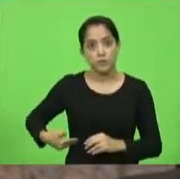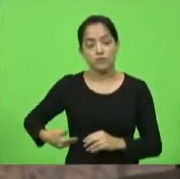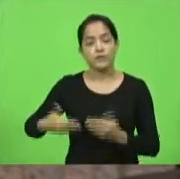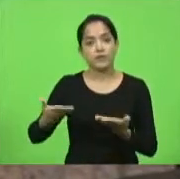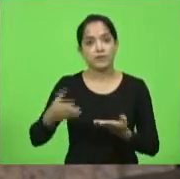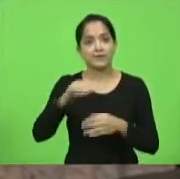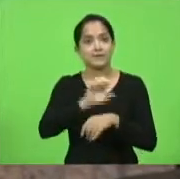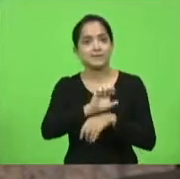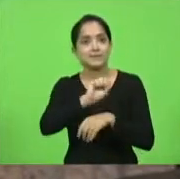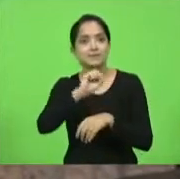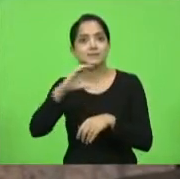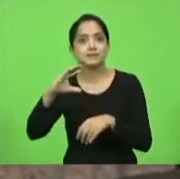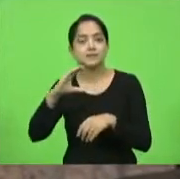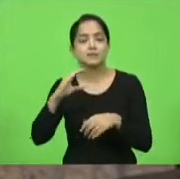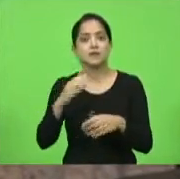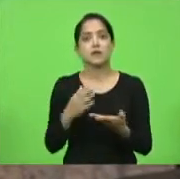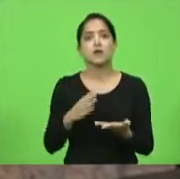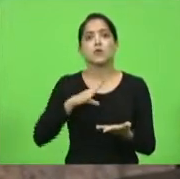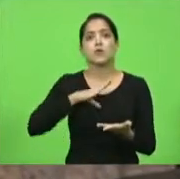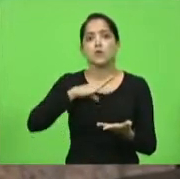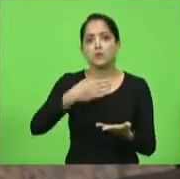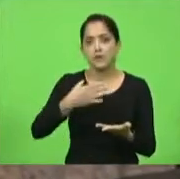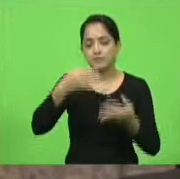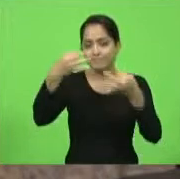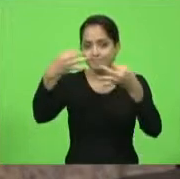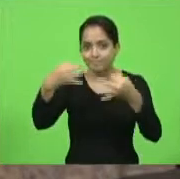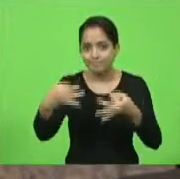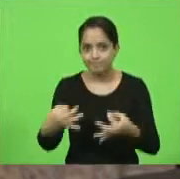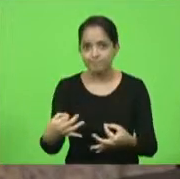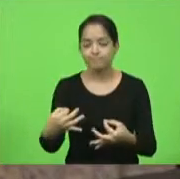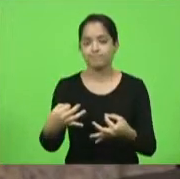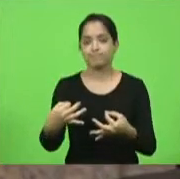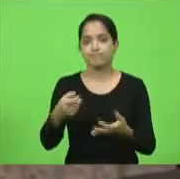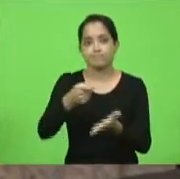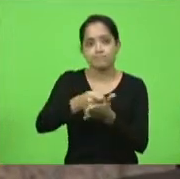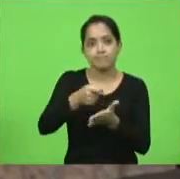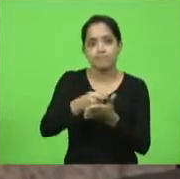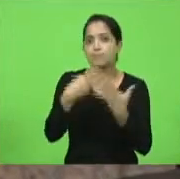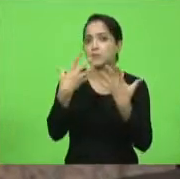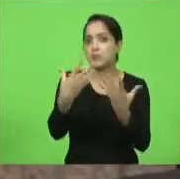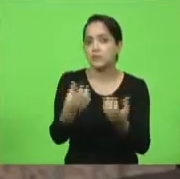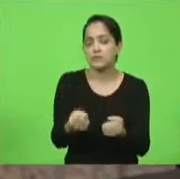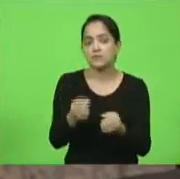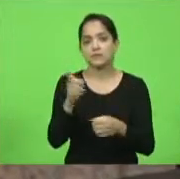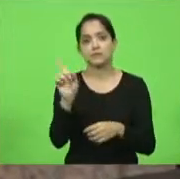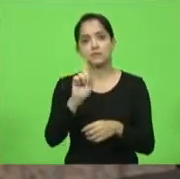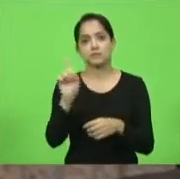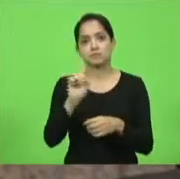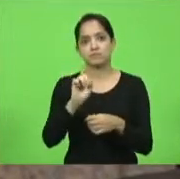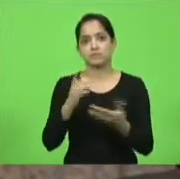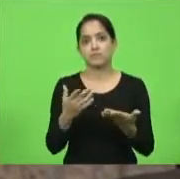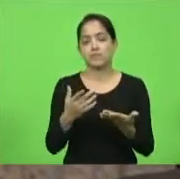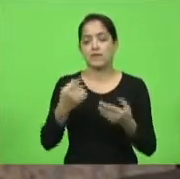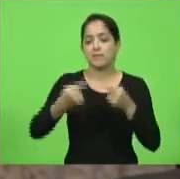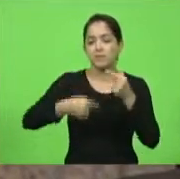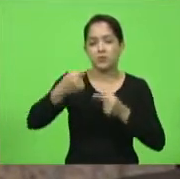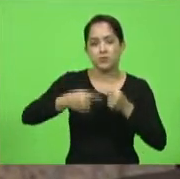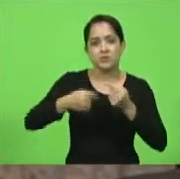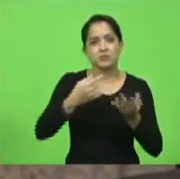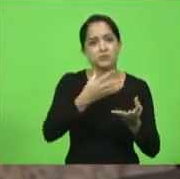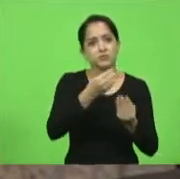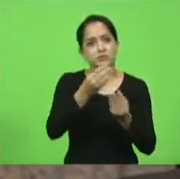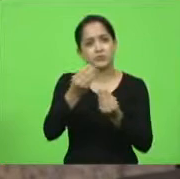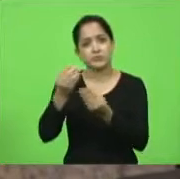a coragem de fazer o correto, não ceda a pressões pontuais. Nós temos políticos demais no